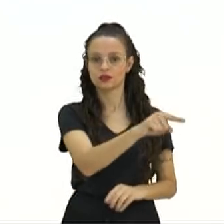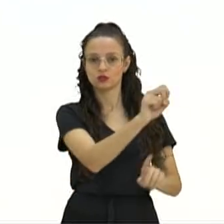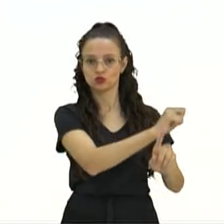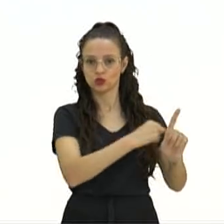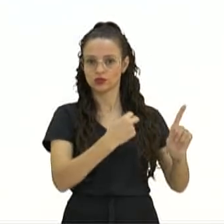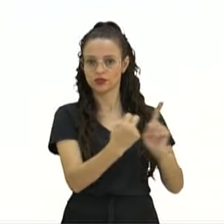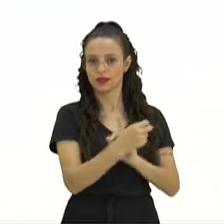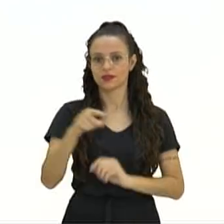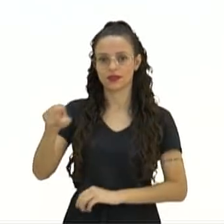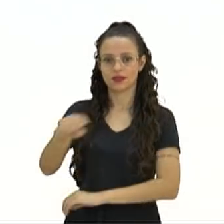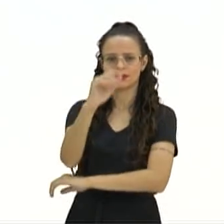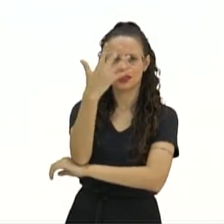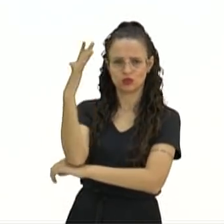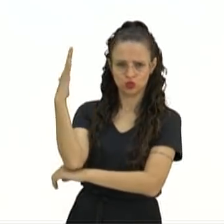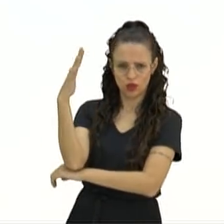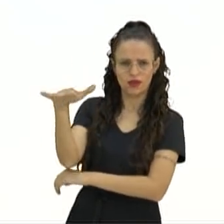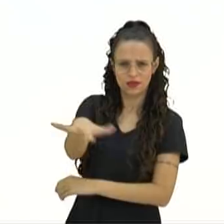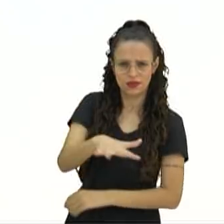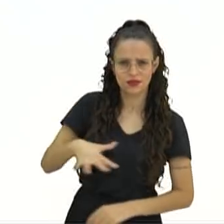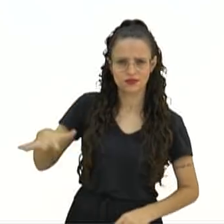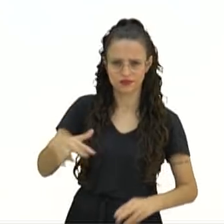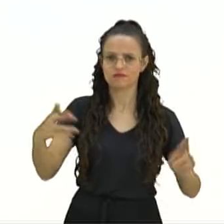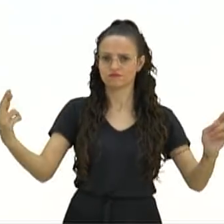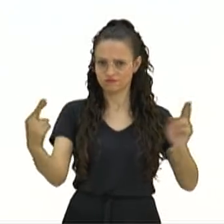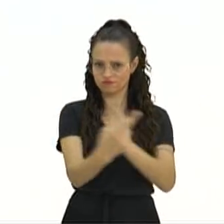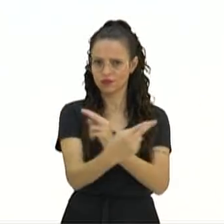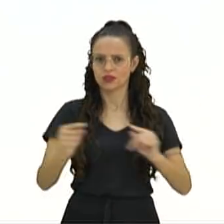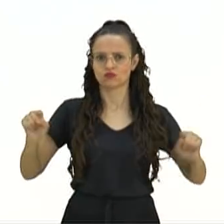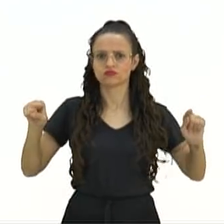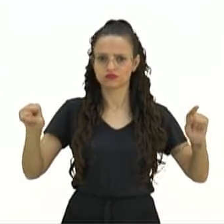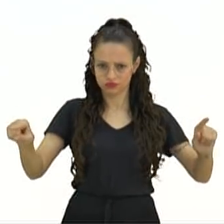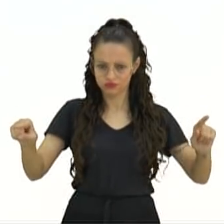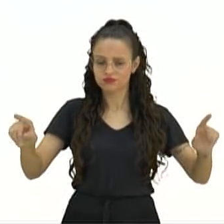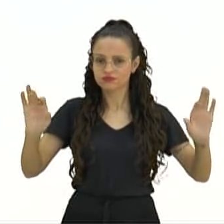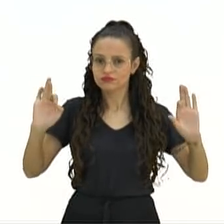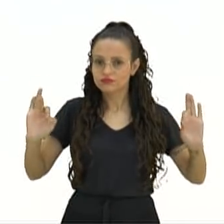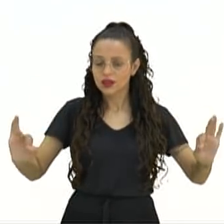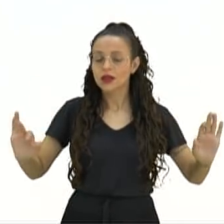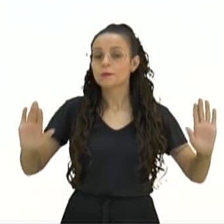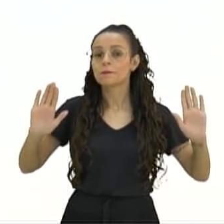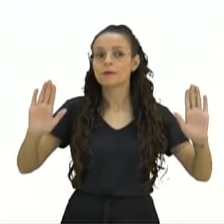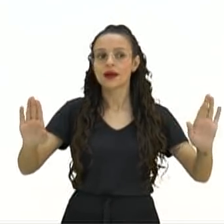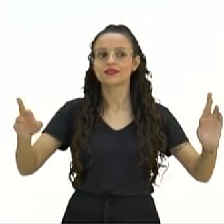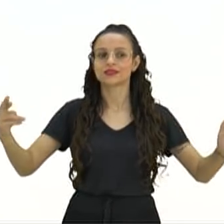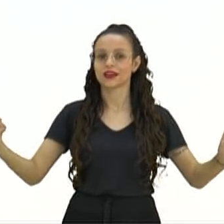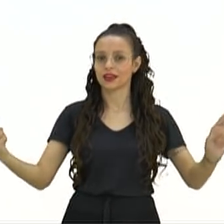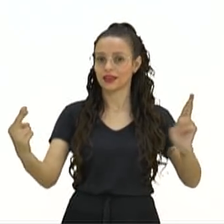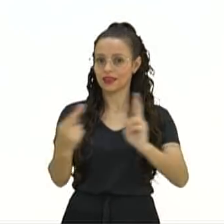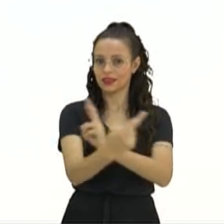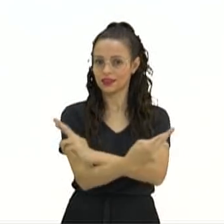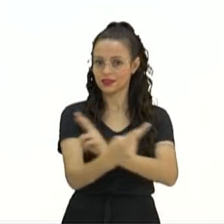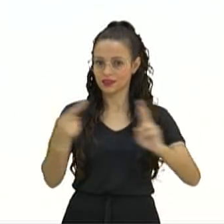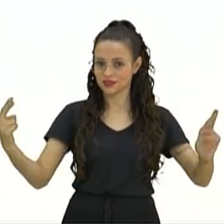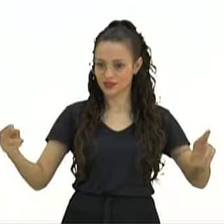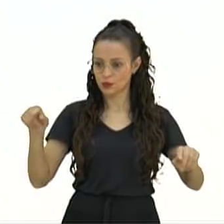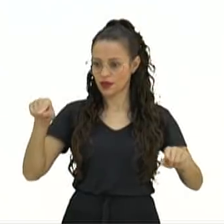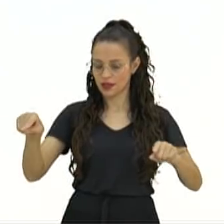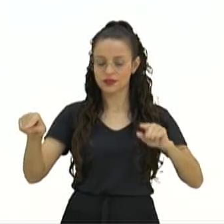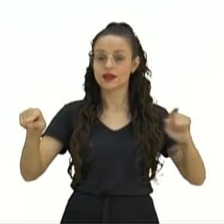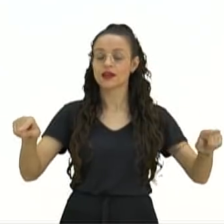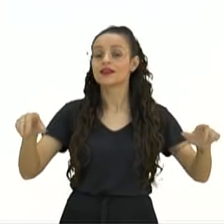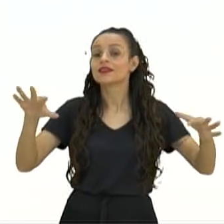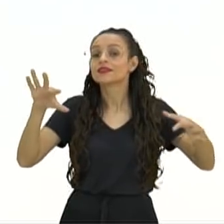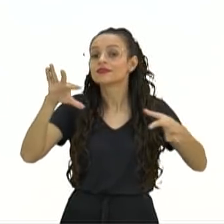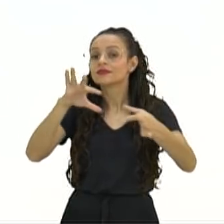sociedade e a natureza. São as duas coisas que nós estamos falando. A relação que se estabelece entre elas está